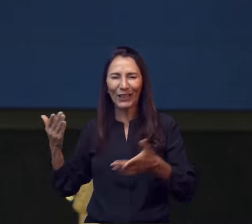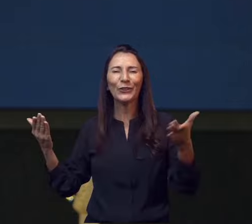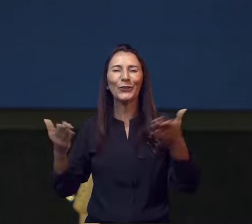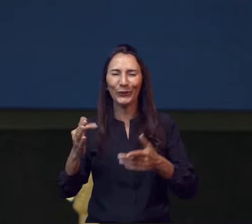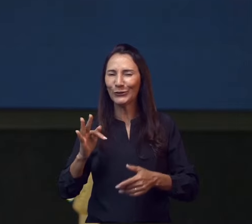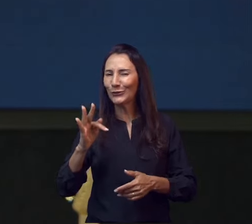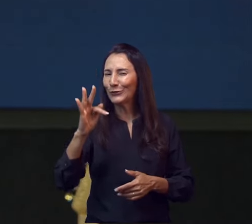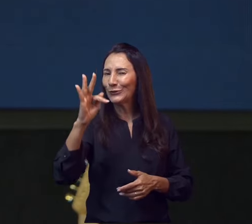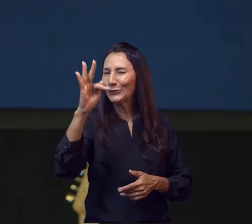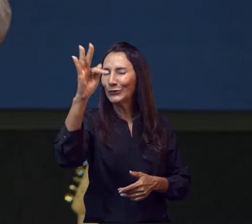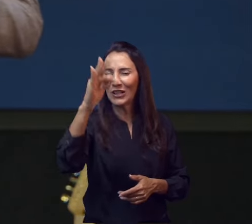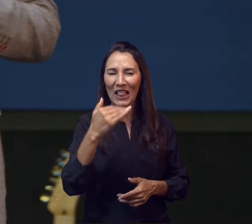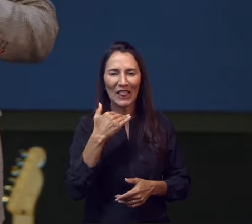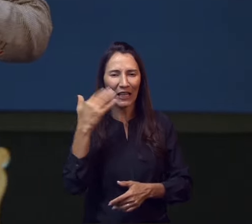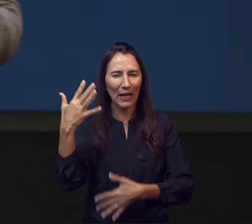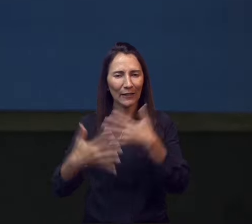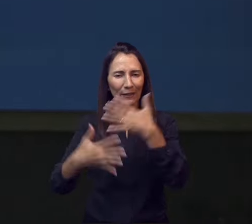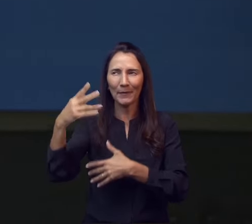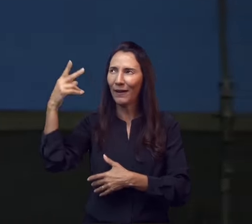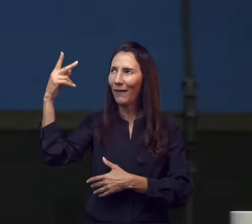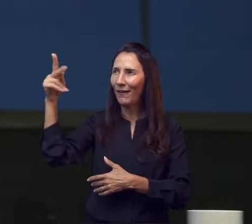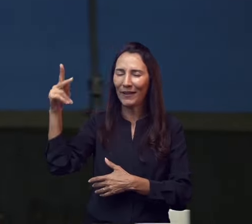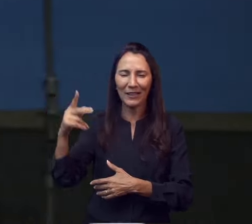continuar fazendo que ninguém pode impedir